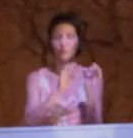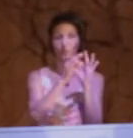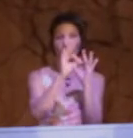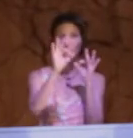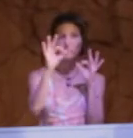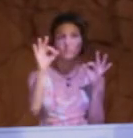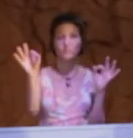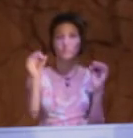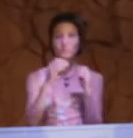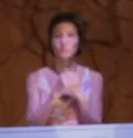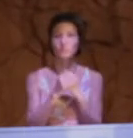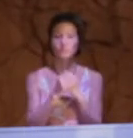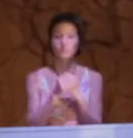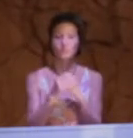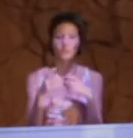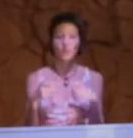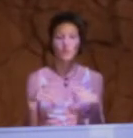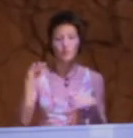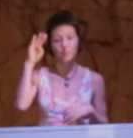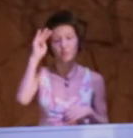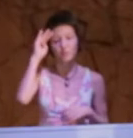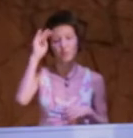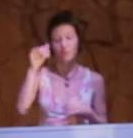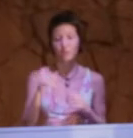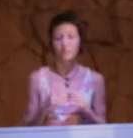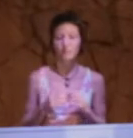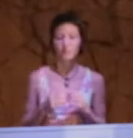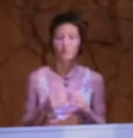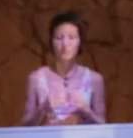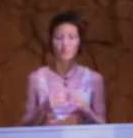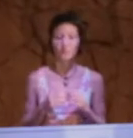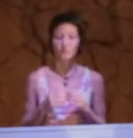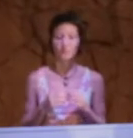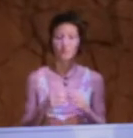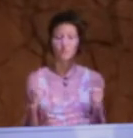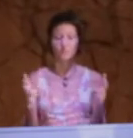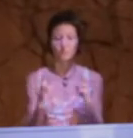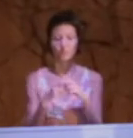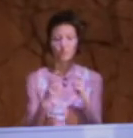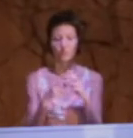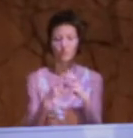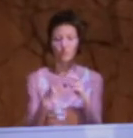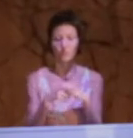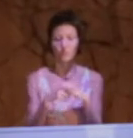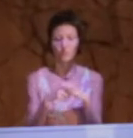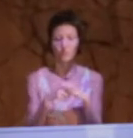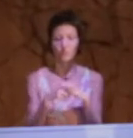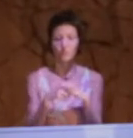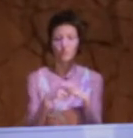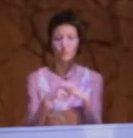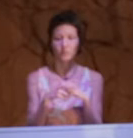ali numa área militar, inclusive que é um dos grandes confrontos ali, com as pessoas